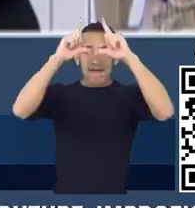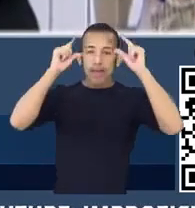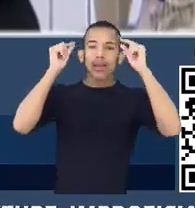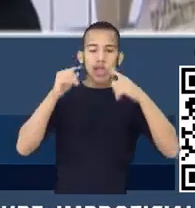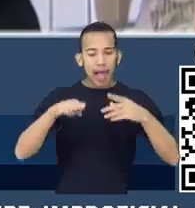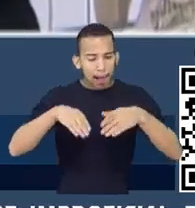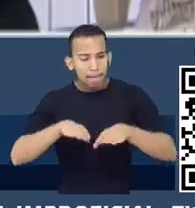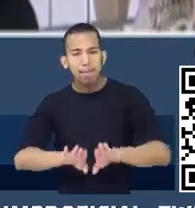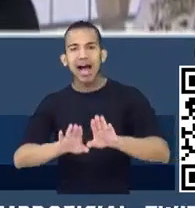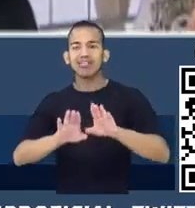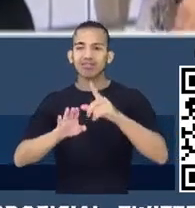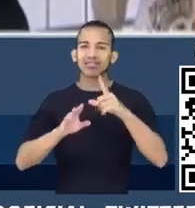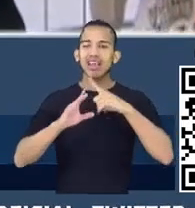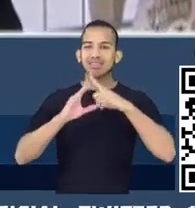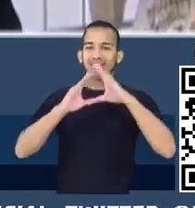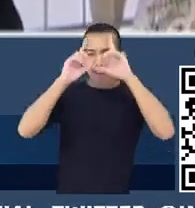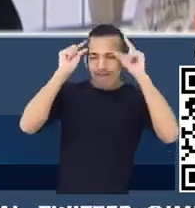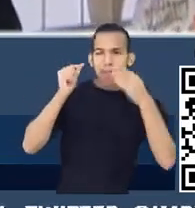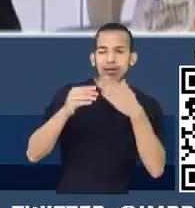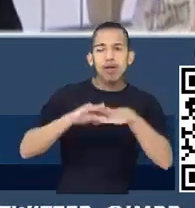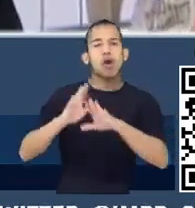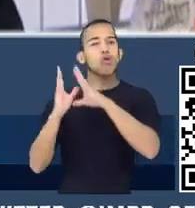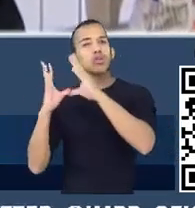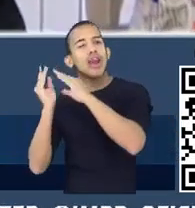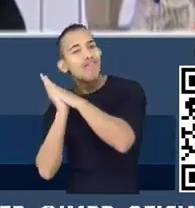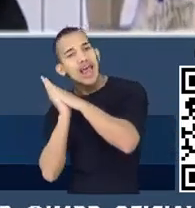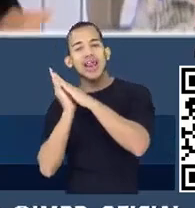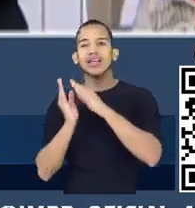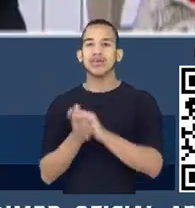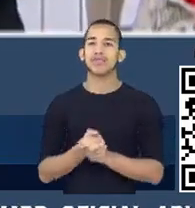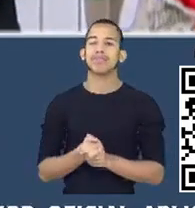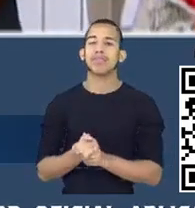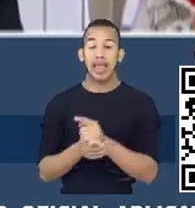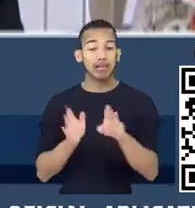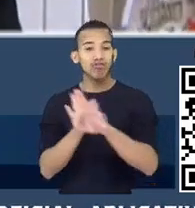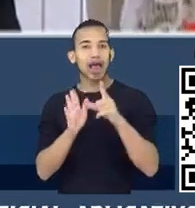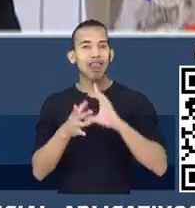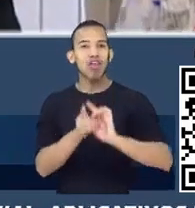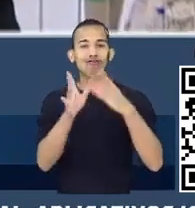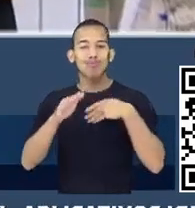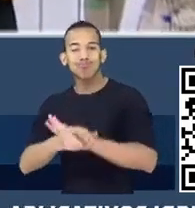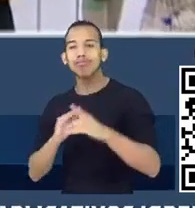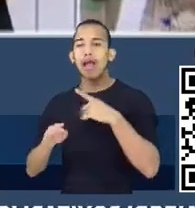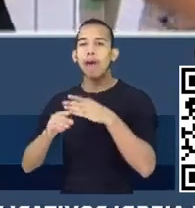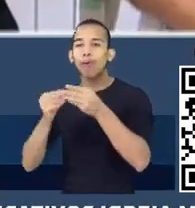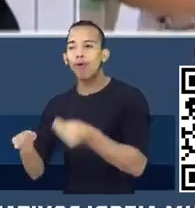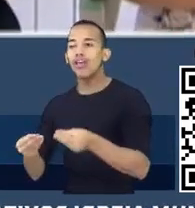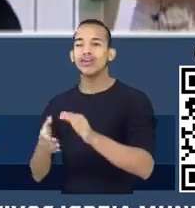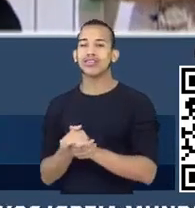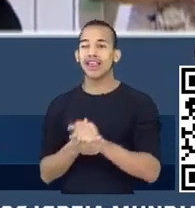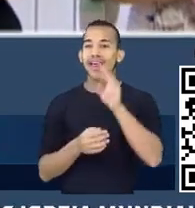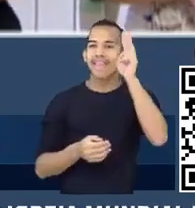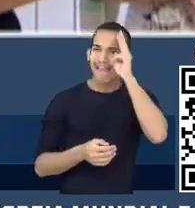da incubadeira, do colchãozinho. Ela deixou, cheguei lá, botei. Quando foi depois, quando eu desci que vim cá